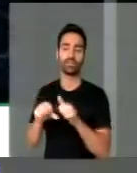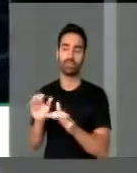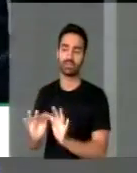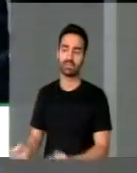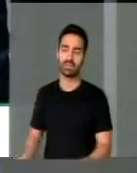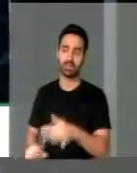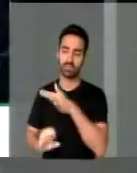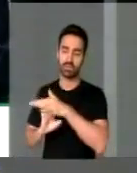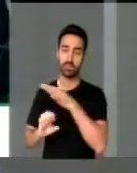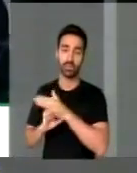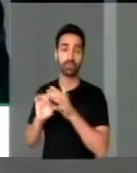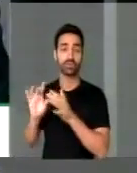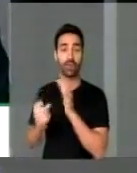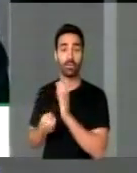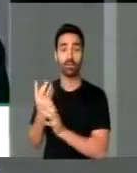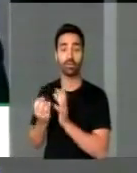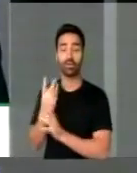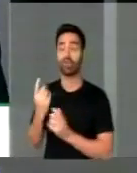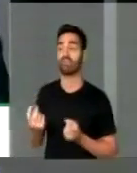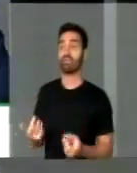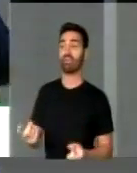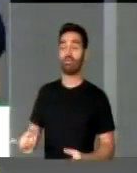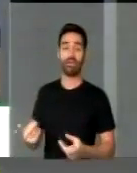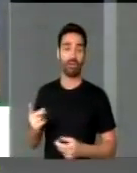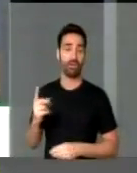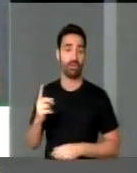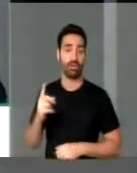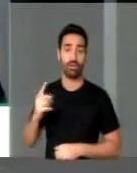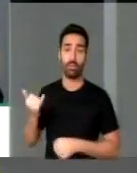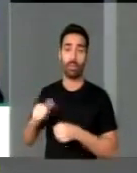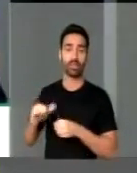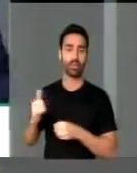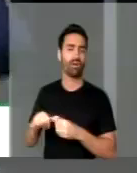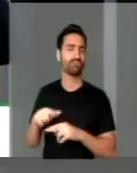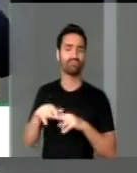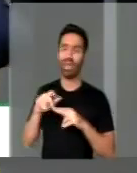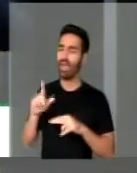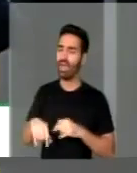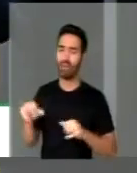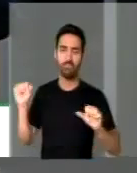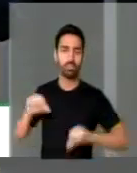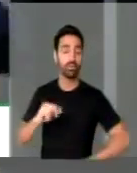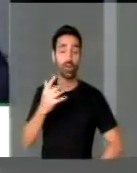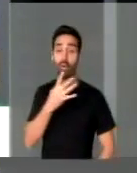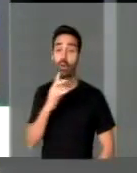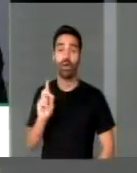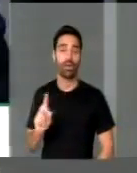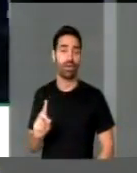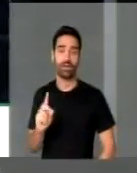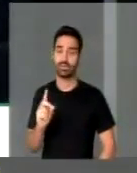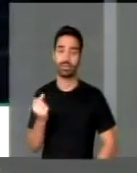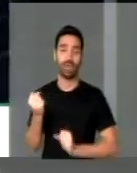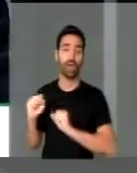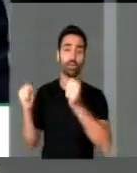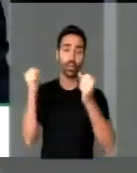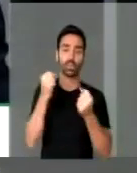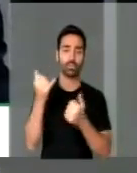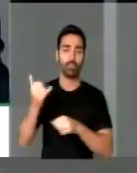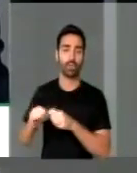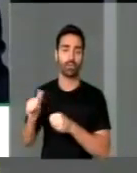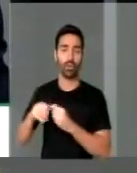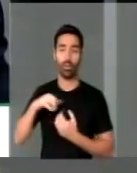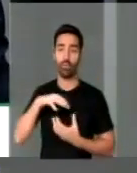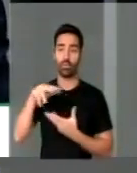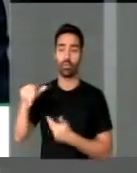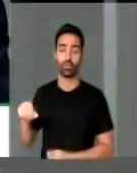empresa produtora e exportadora de petróleo. Isso é um retrocesso, é não conhecer a indústria de petróleo no mundo. A indústria de petróleo